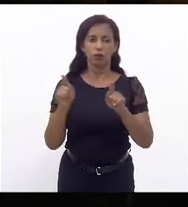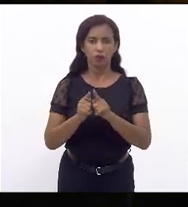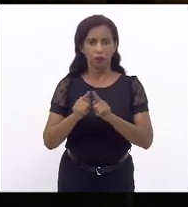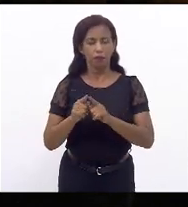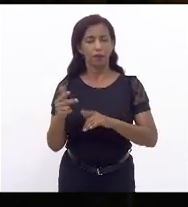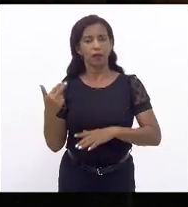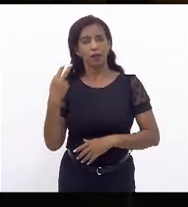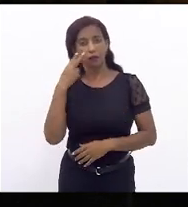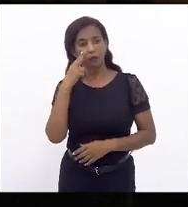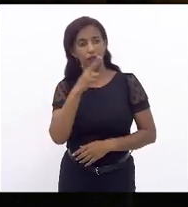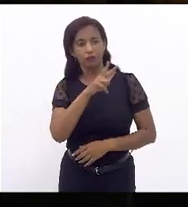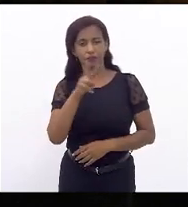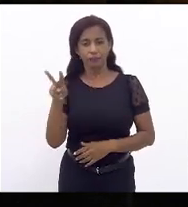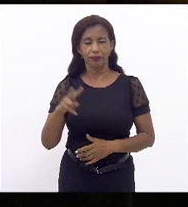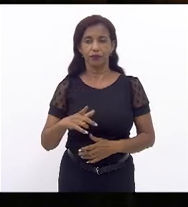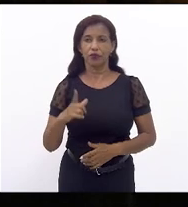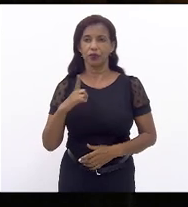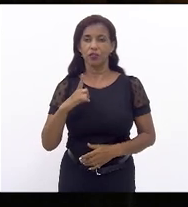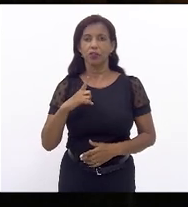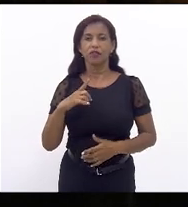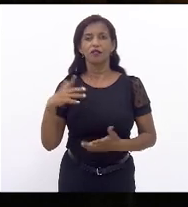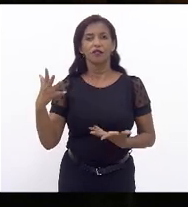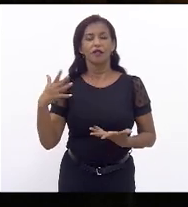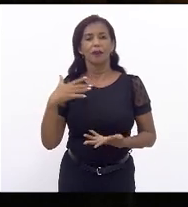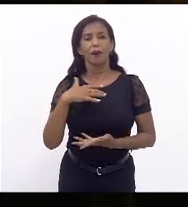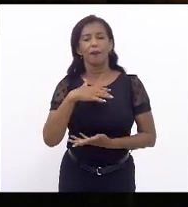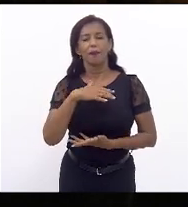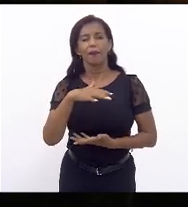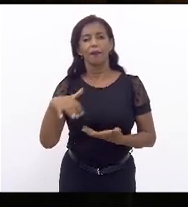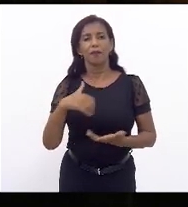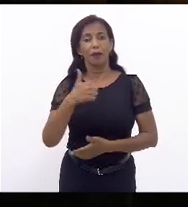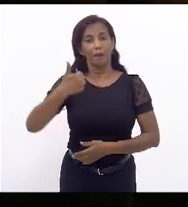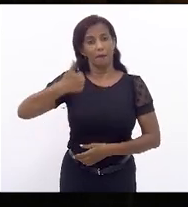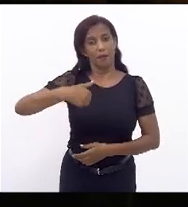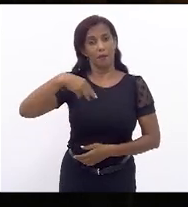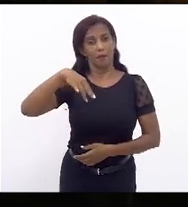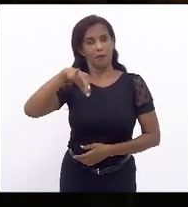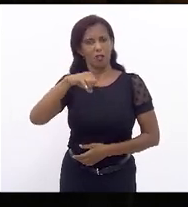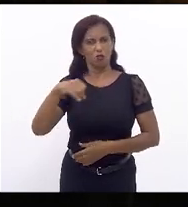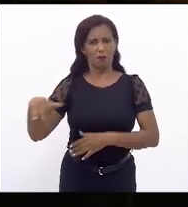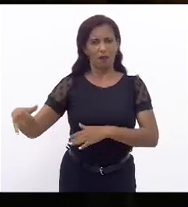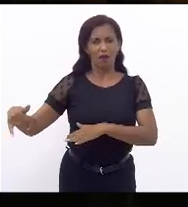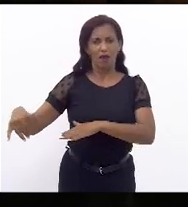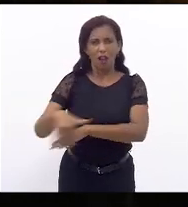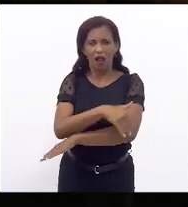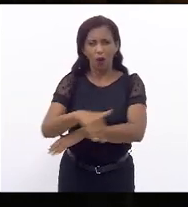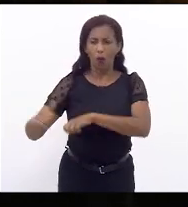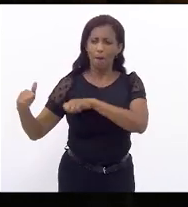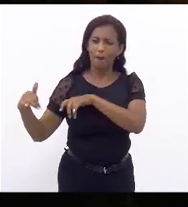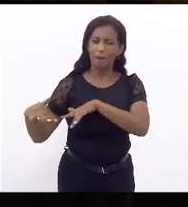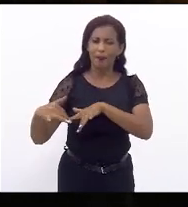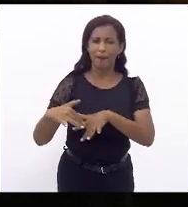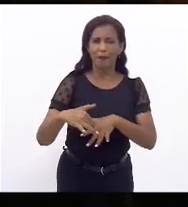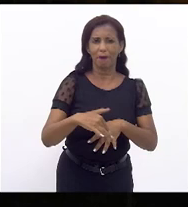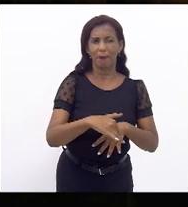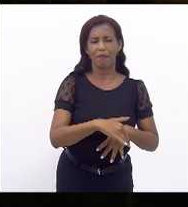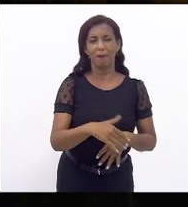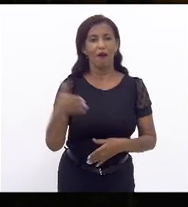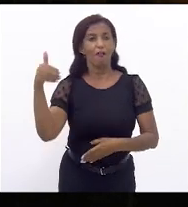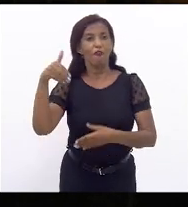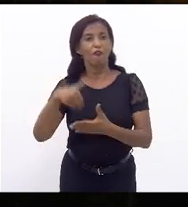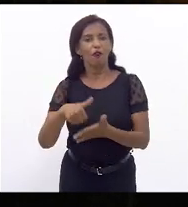venho enxergando. Tivemos a manifestação do dia 1º de maio, onde tomamos as ruas para lutar a favor do